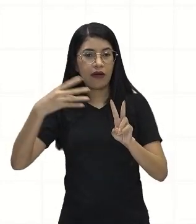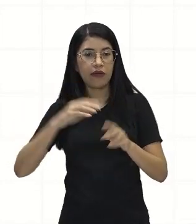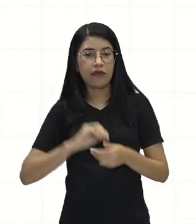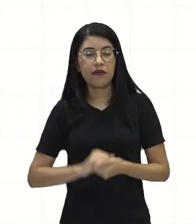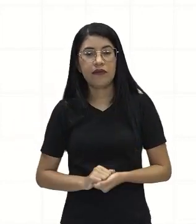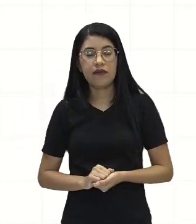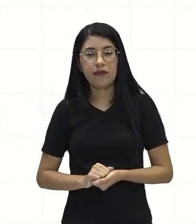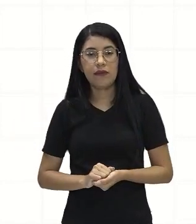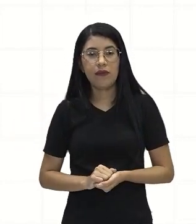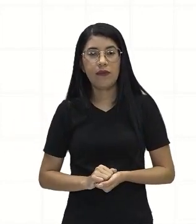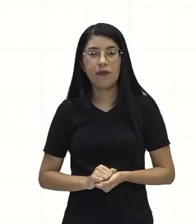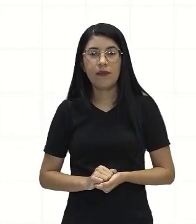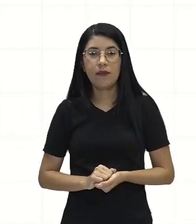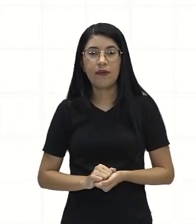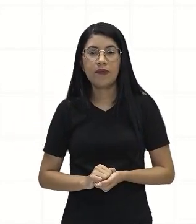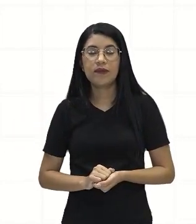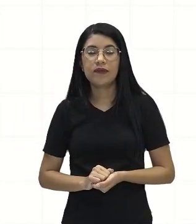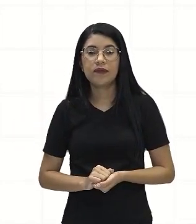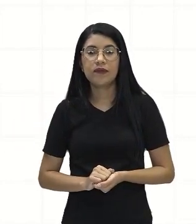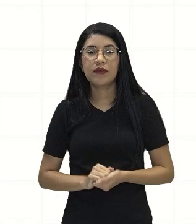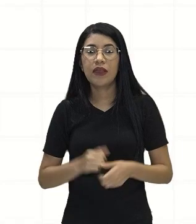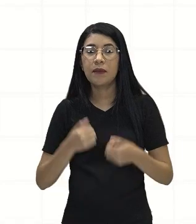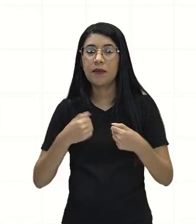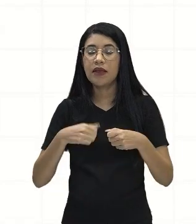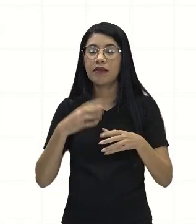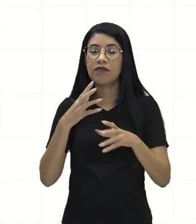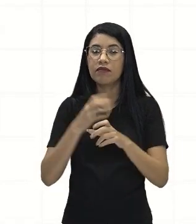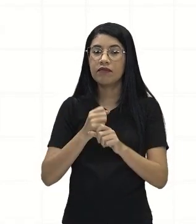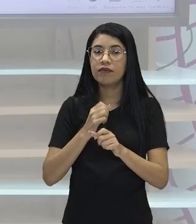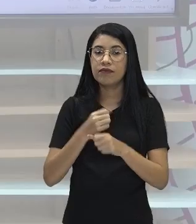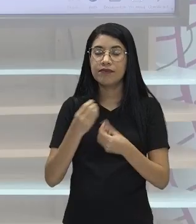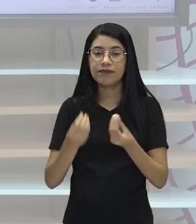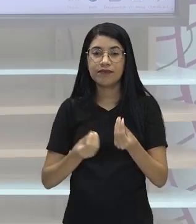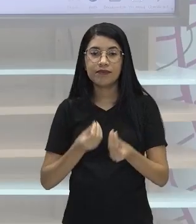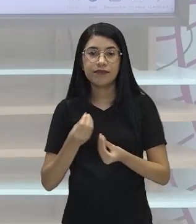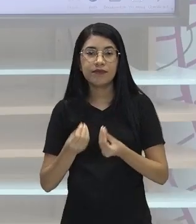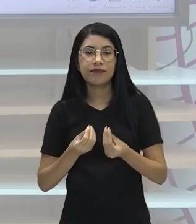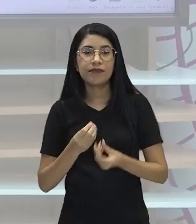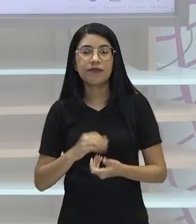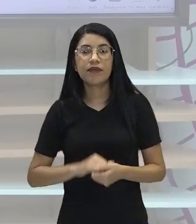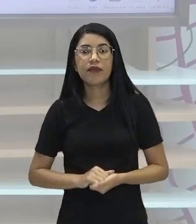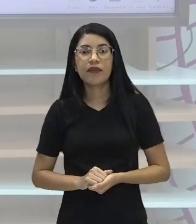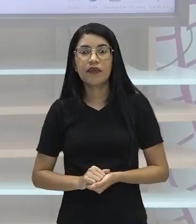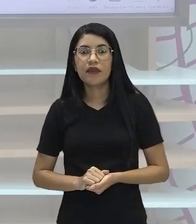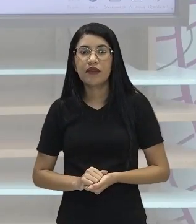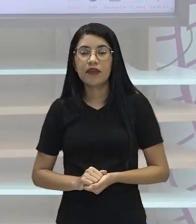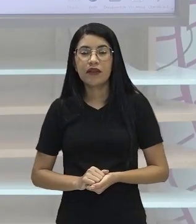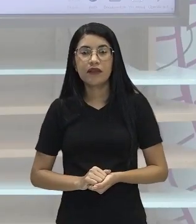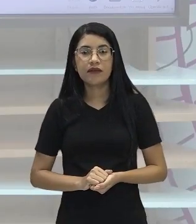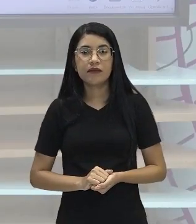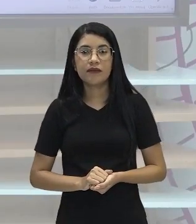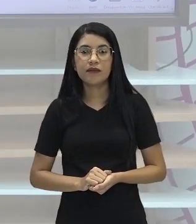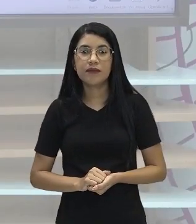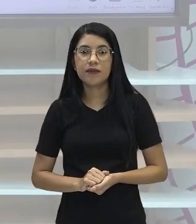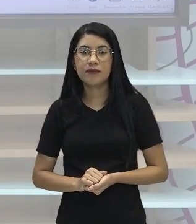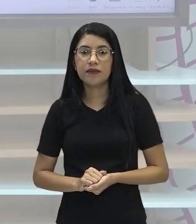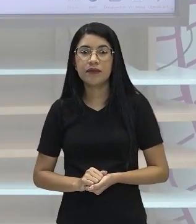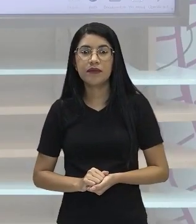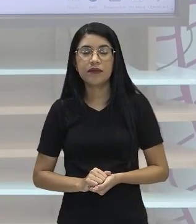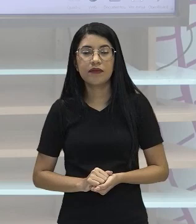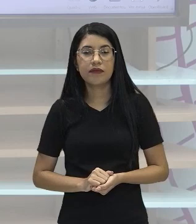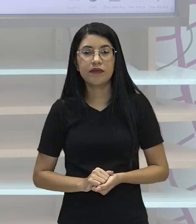4. Então, o que é que nós temos que fazer aí? Vejam bem, olha só. Então, toda vez que você